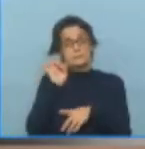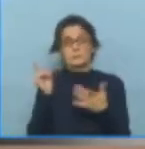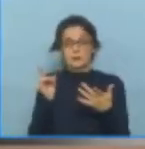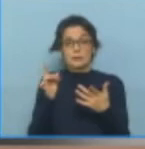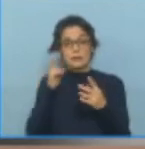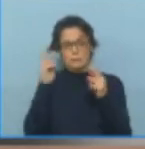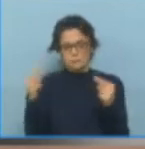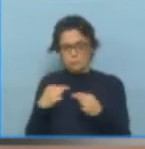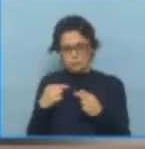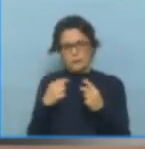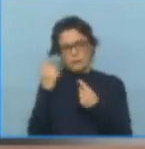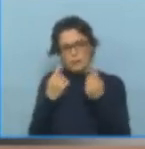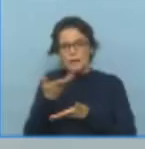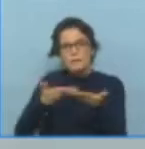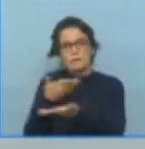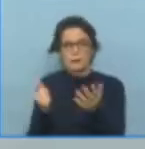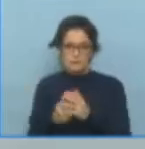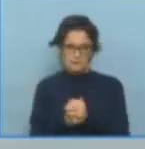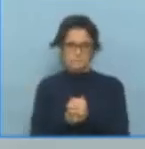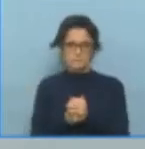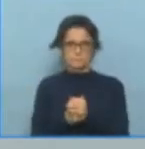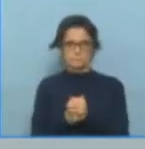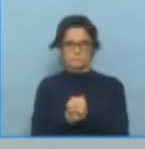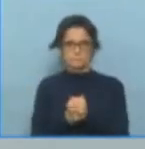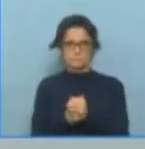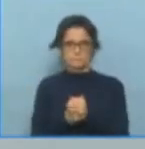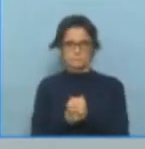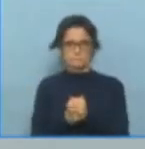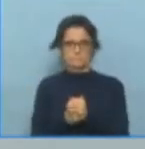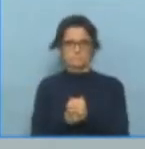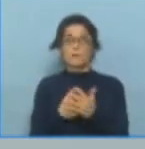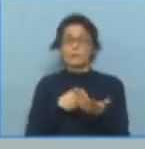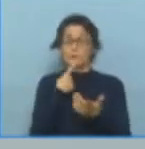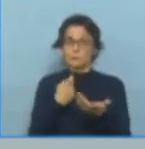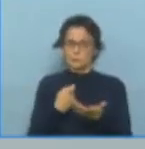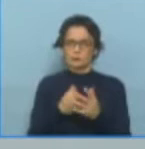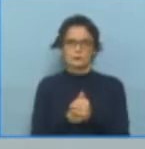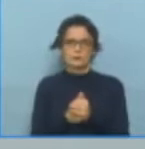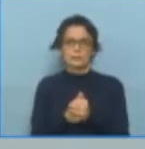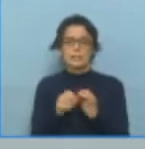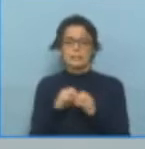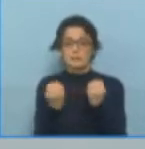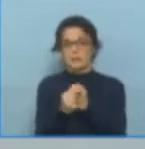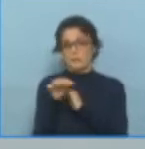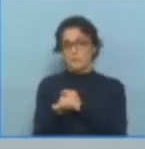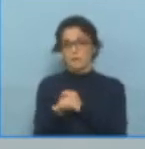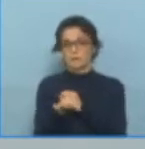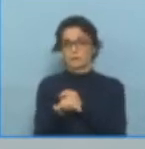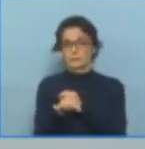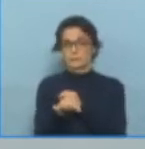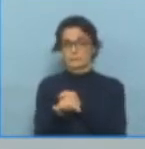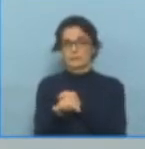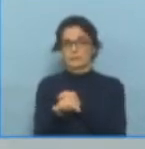refletir. É preciso, digo eu, pergunto-lhe eu, nesta sociedade que habitamos, dar